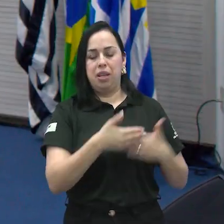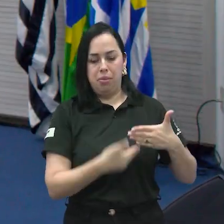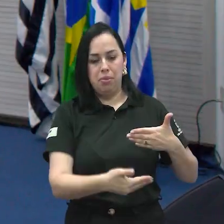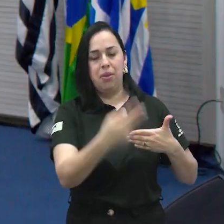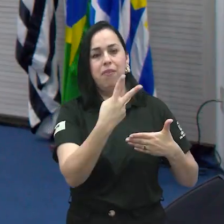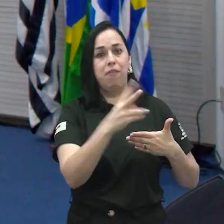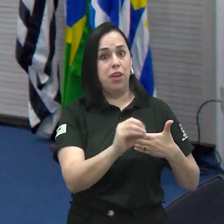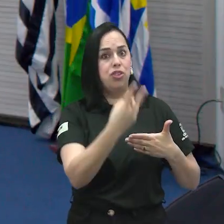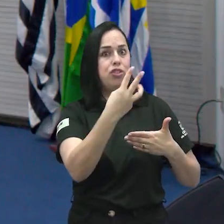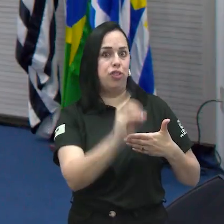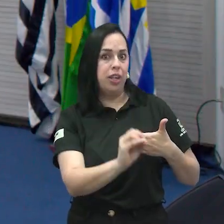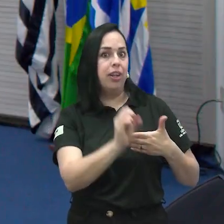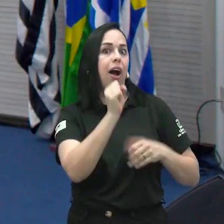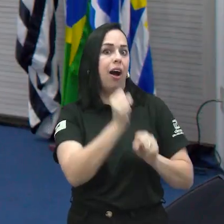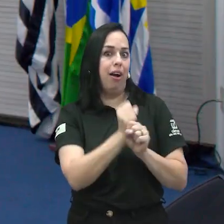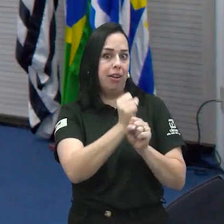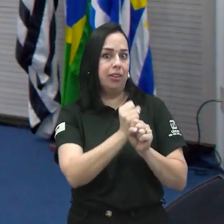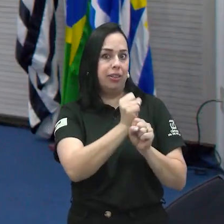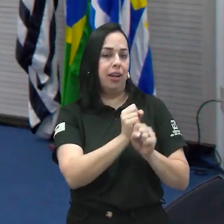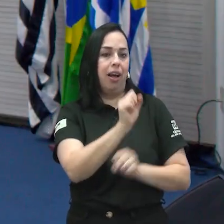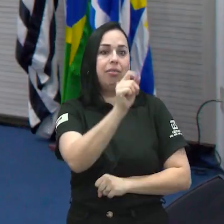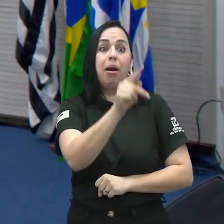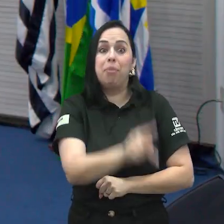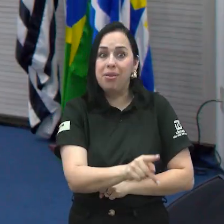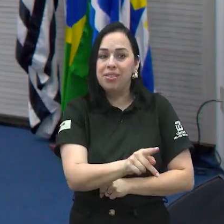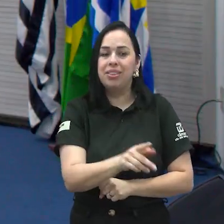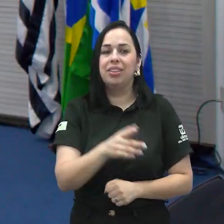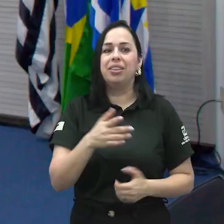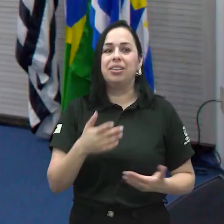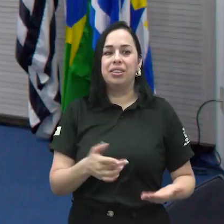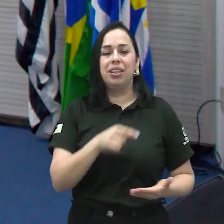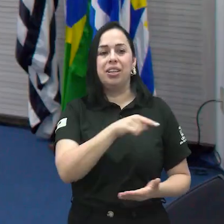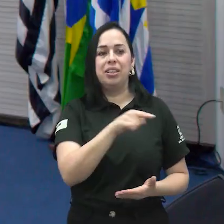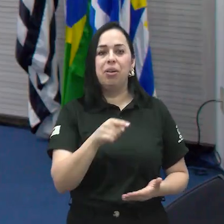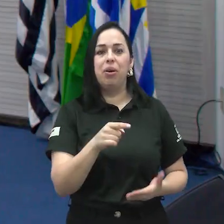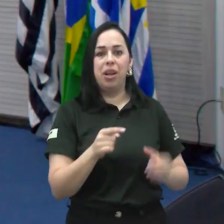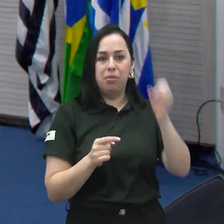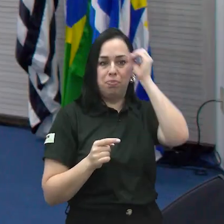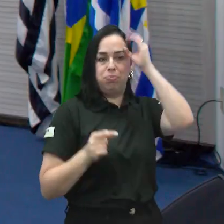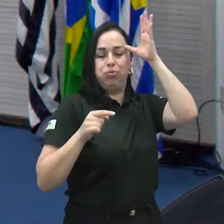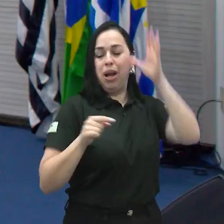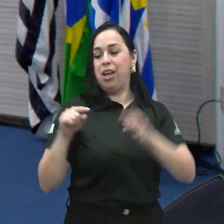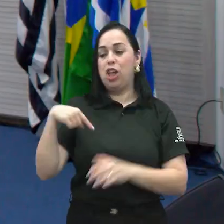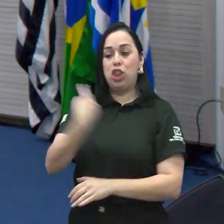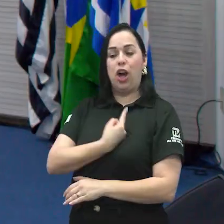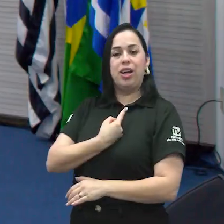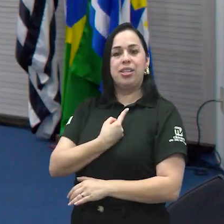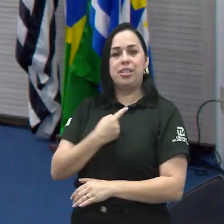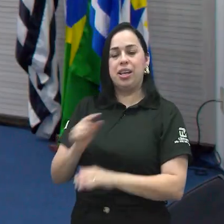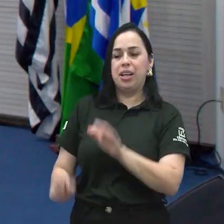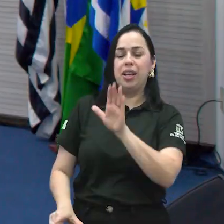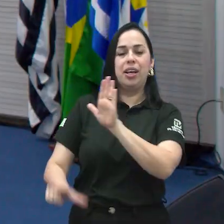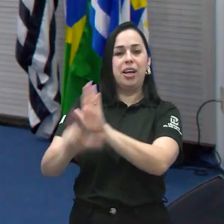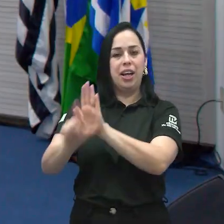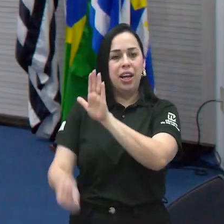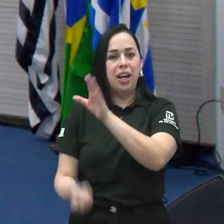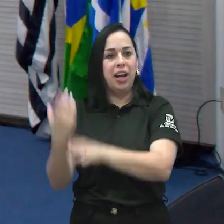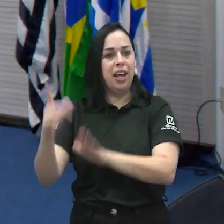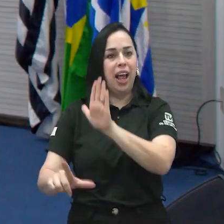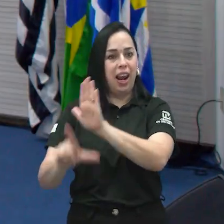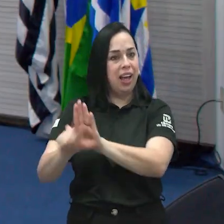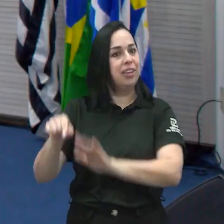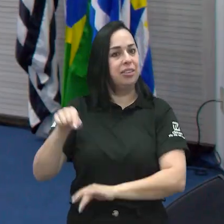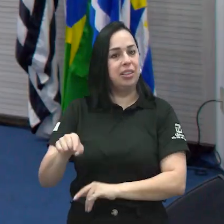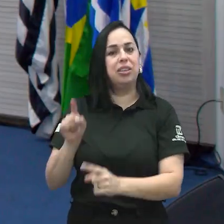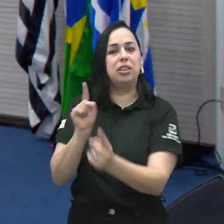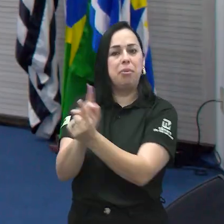de carreira que vão levar isso aqui por 20, 30, 40 anos até a sua aposentadoria. Então, o conhecimento estão com eles, enquanto a esfera